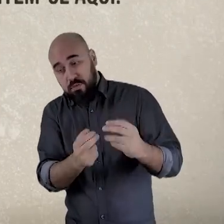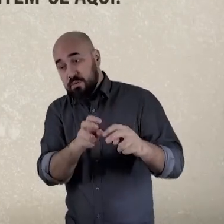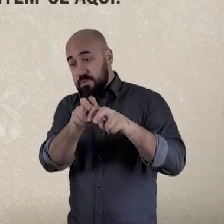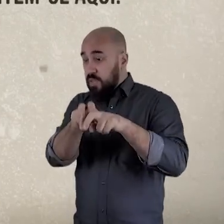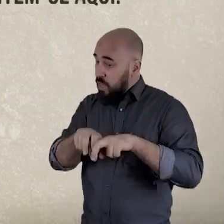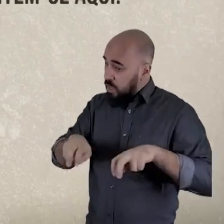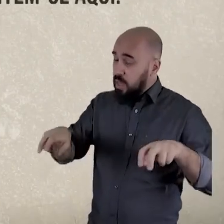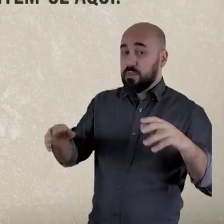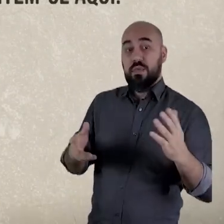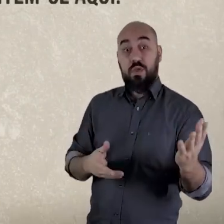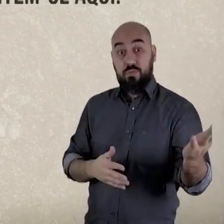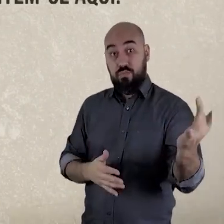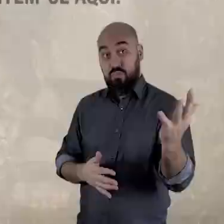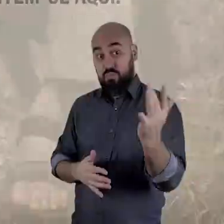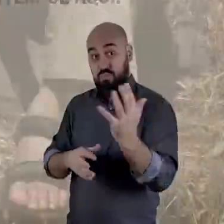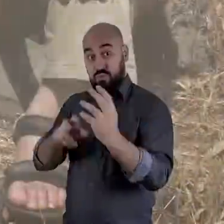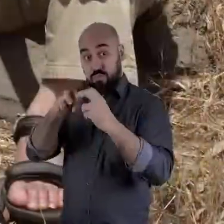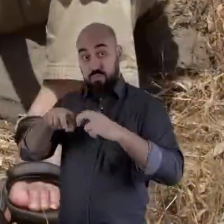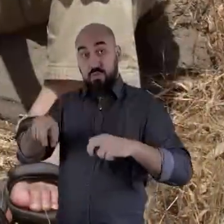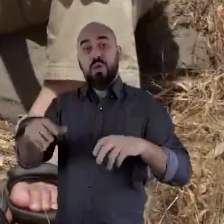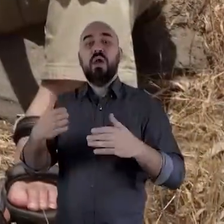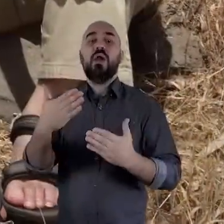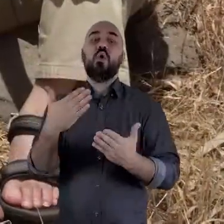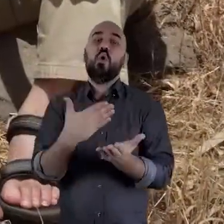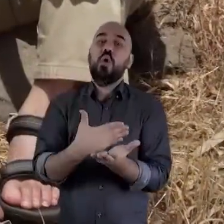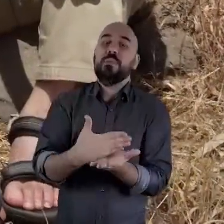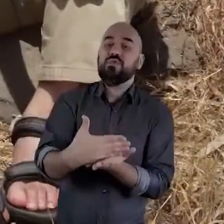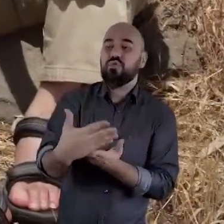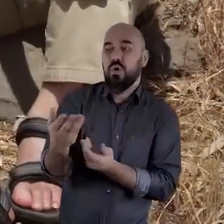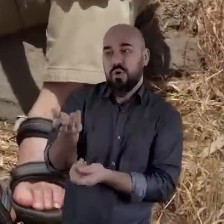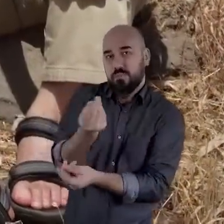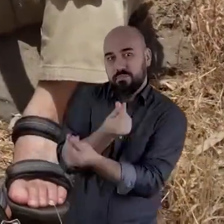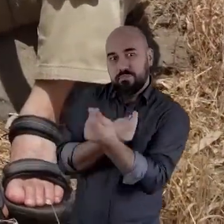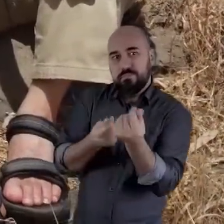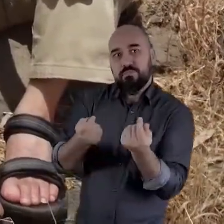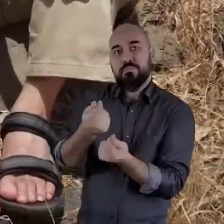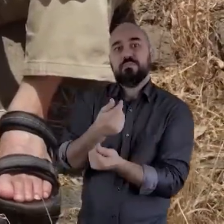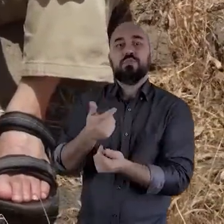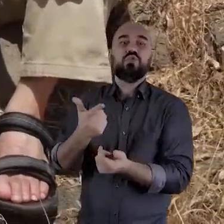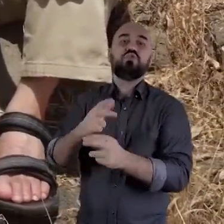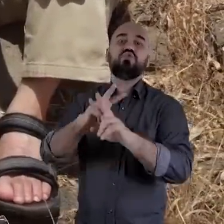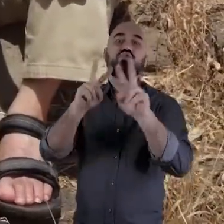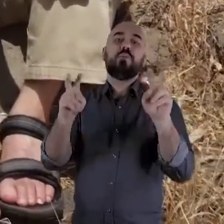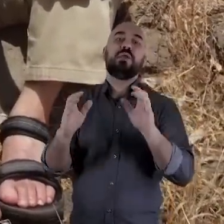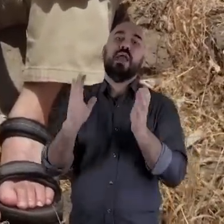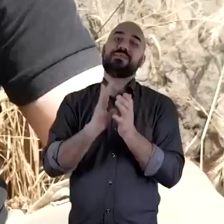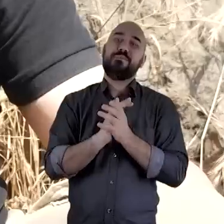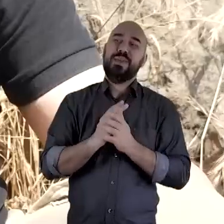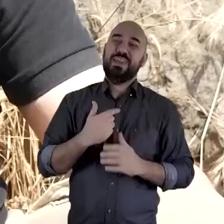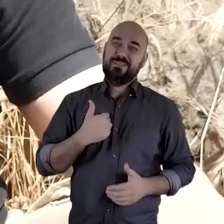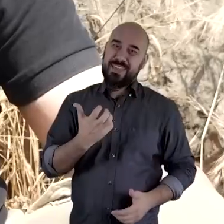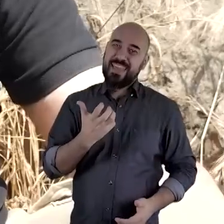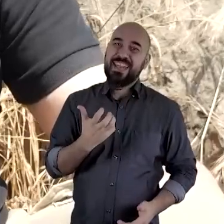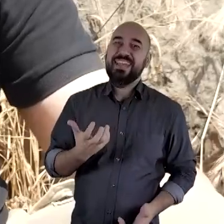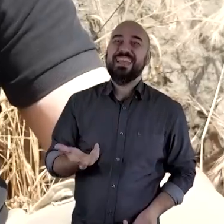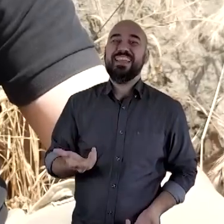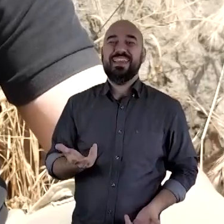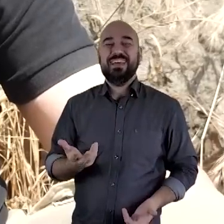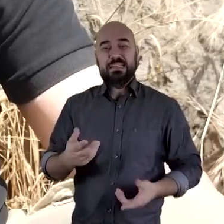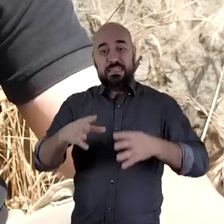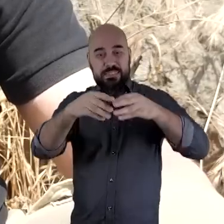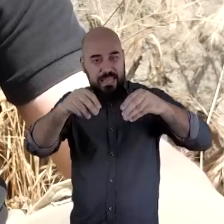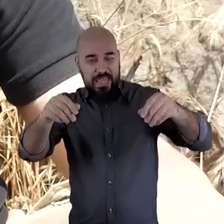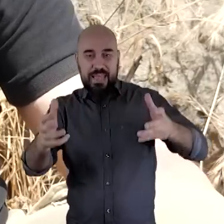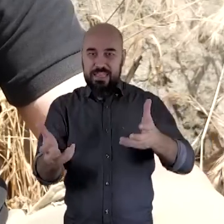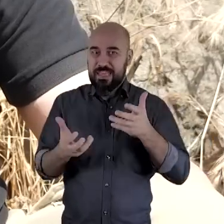aqui. Eles se assentaram. Então começou a transação sobre aquele fato que ele queria do casamento. Aliás, é interessante